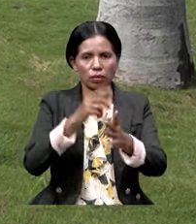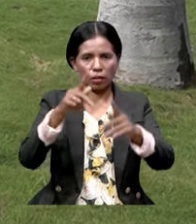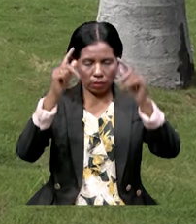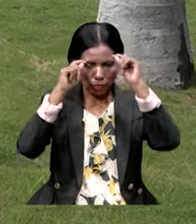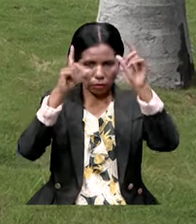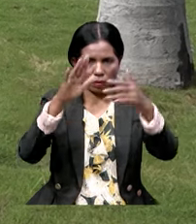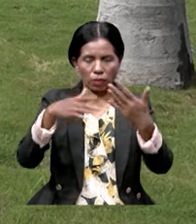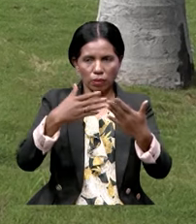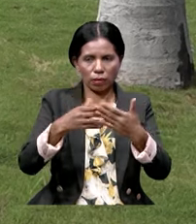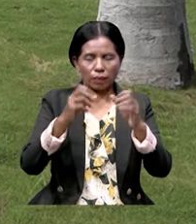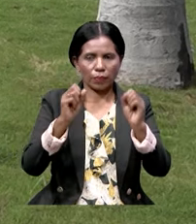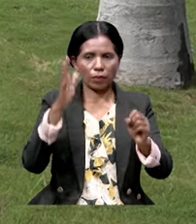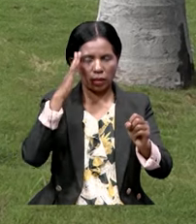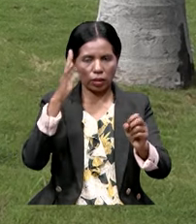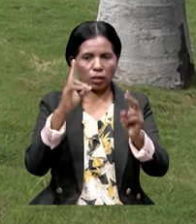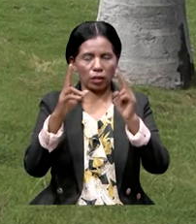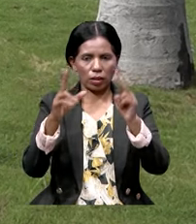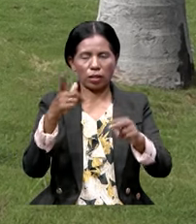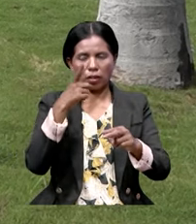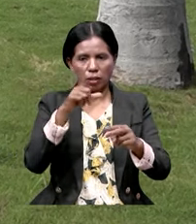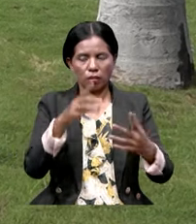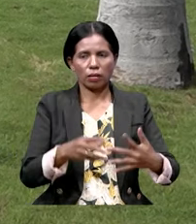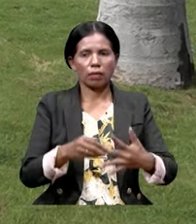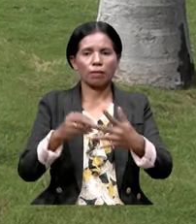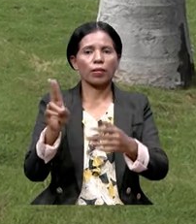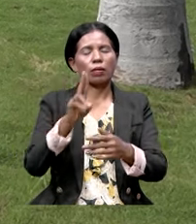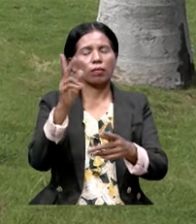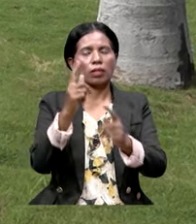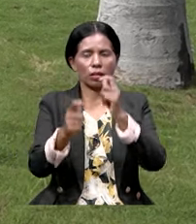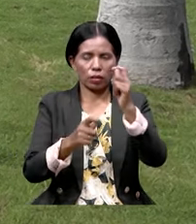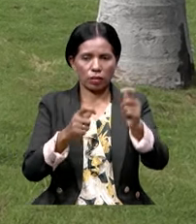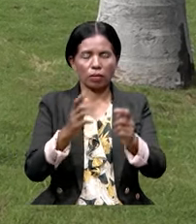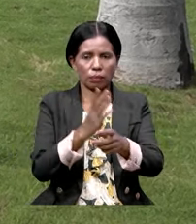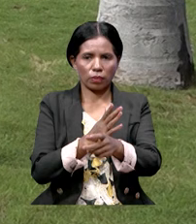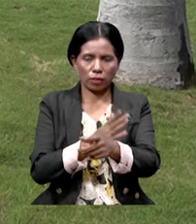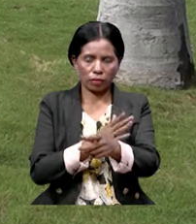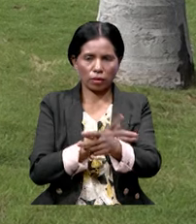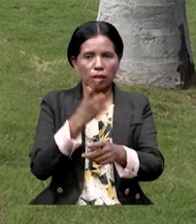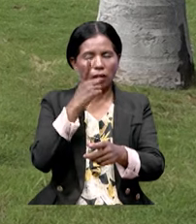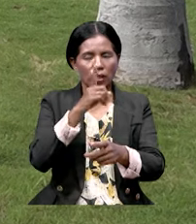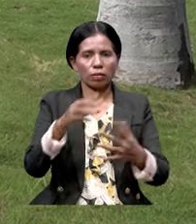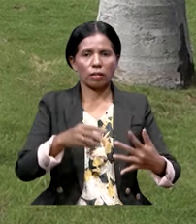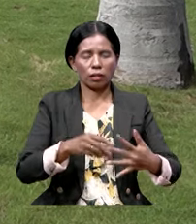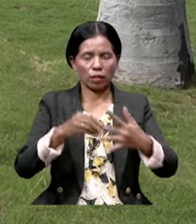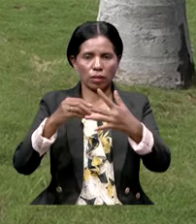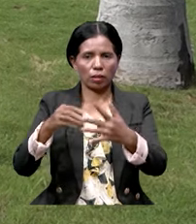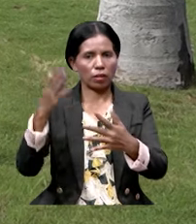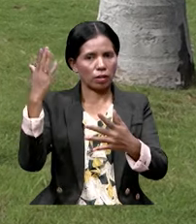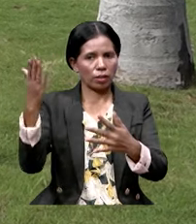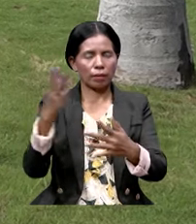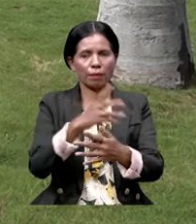sira atu domina lalais liang oficial. Usa tecnologia hori promove liang oficial e